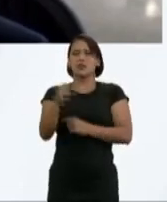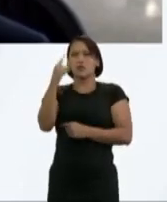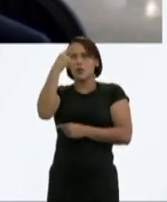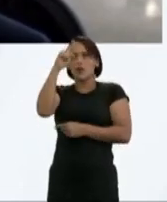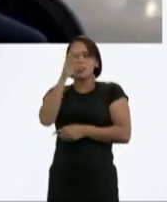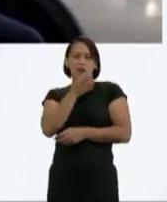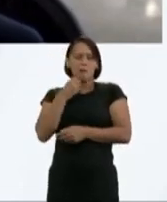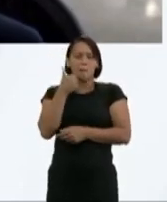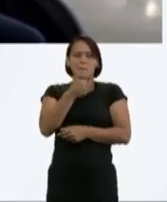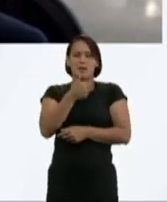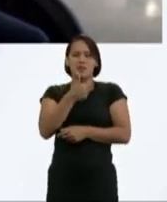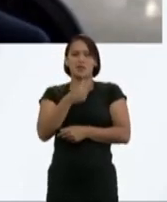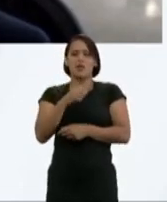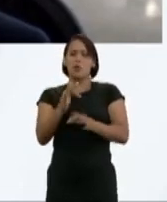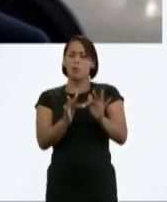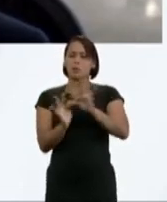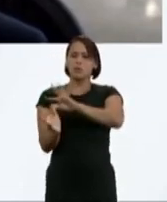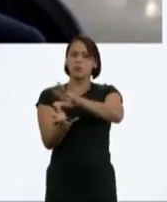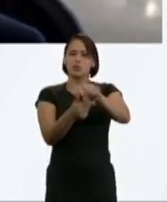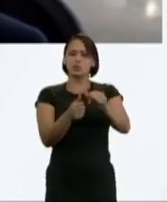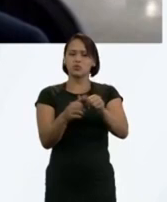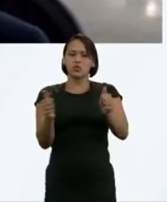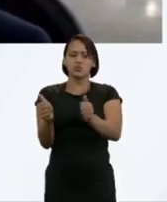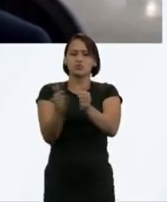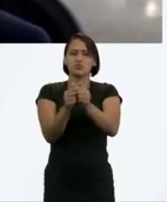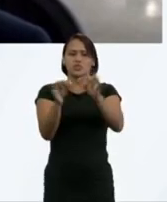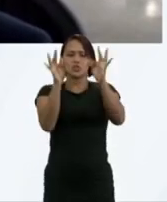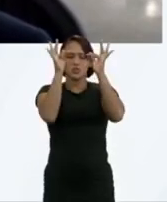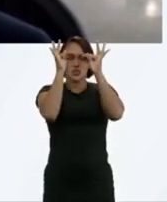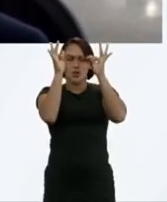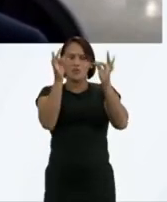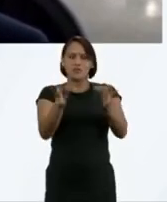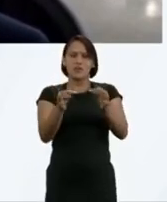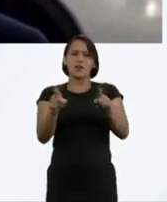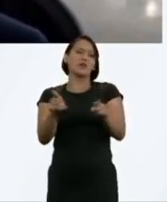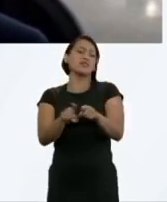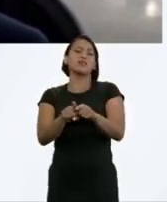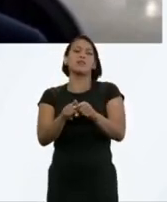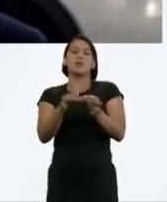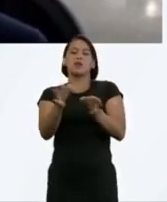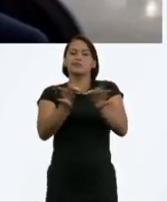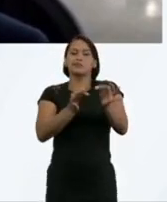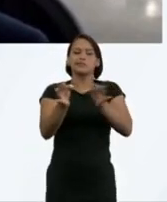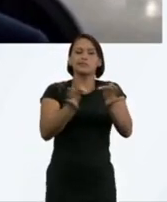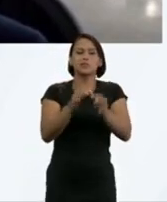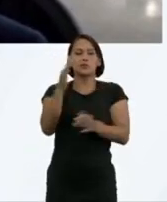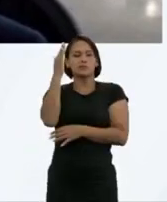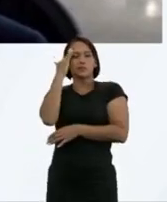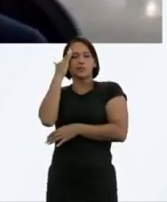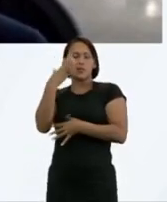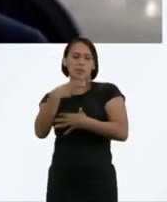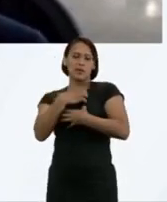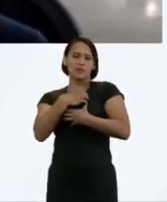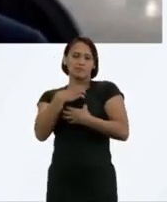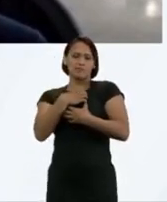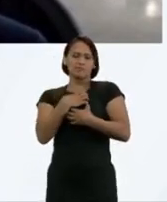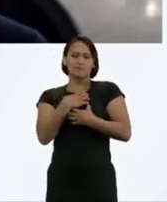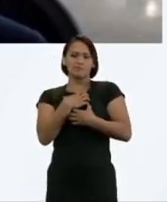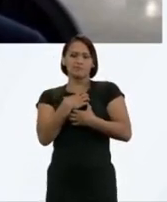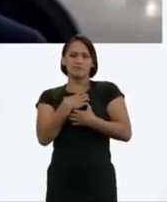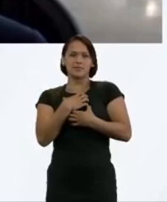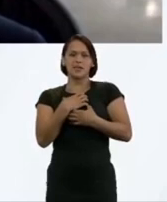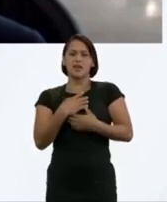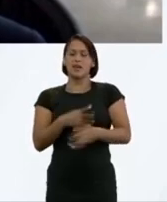Unidos com fé, unidos com prudência, unidos pela sabedoria e pela sensibilidade. Iremos